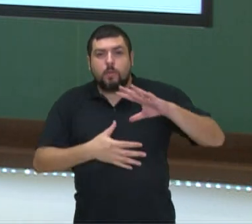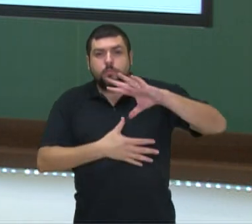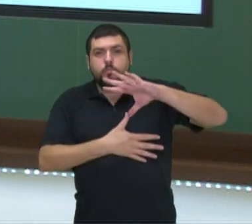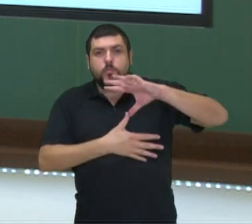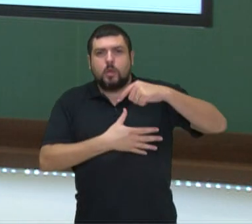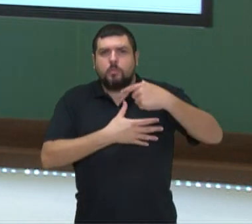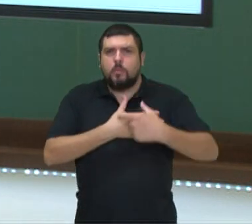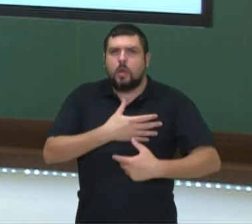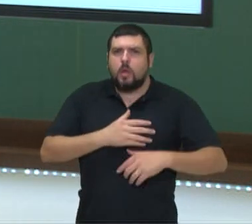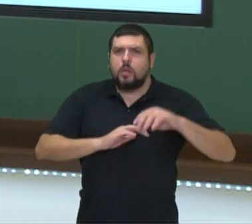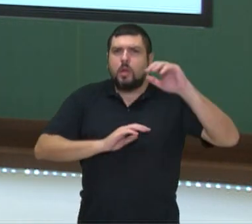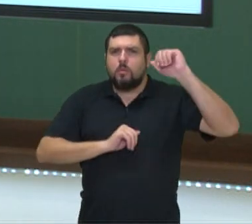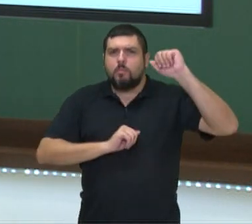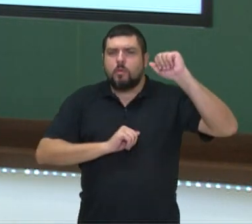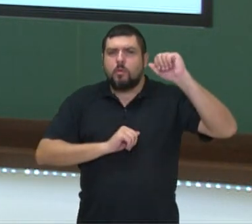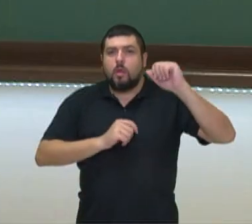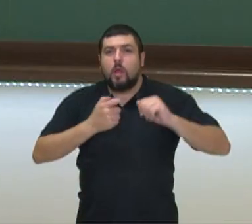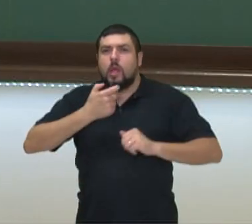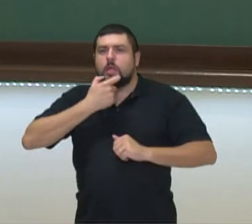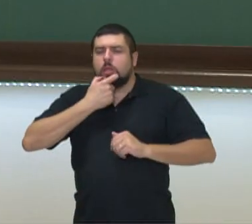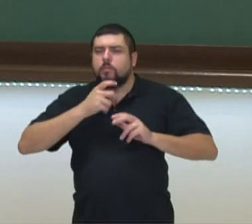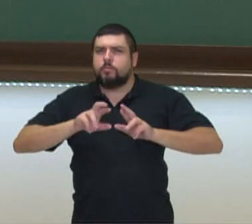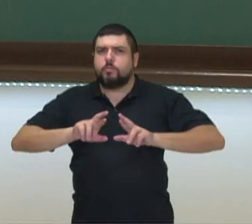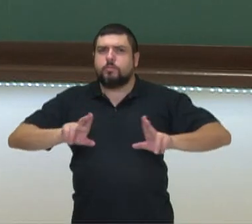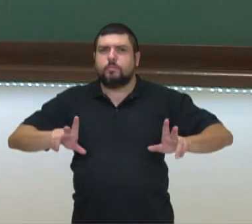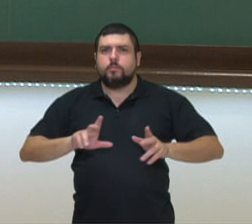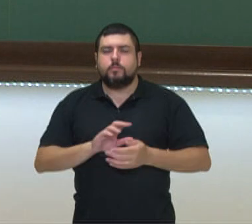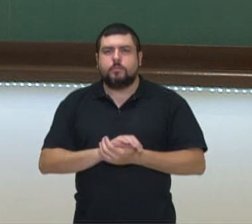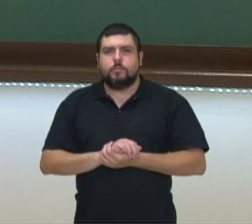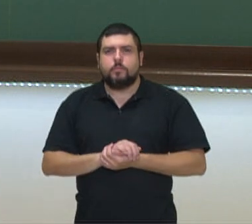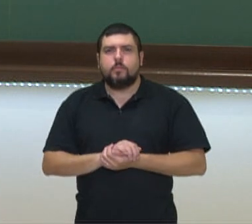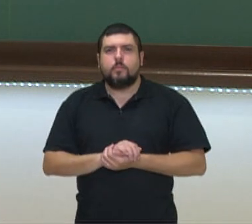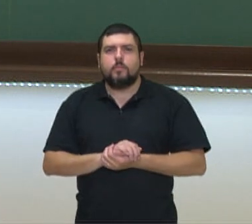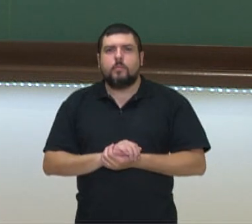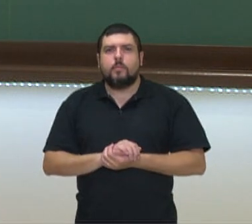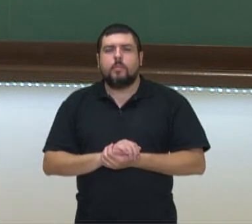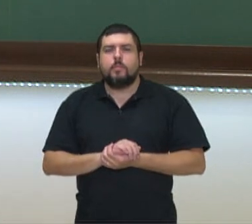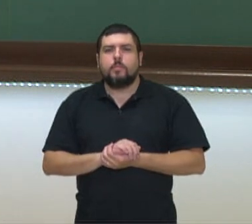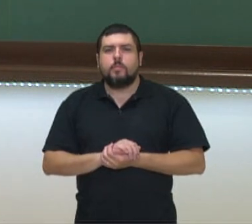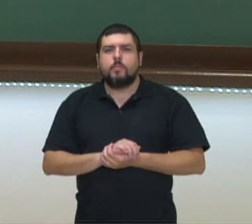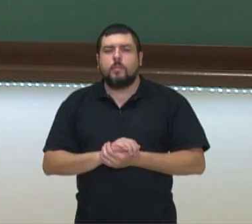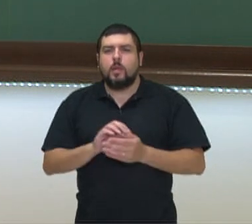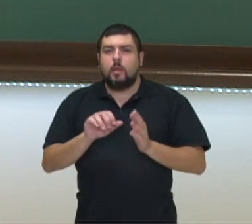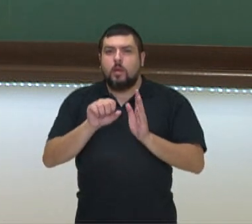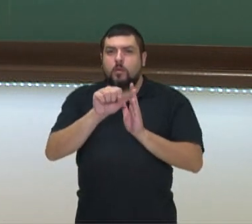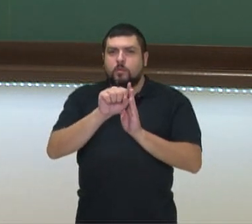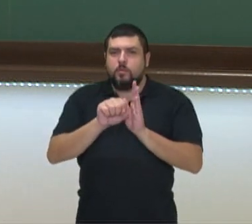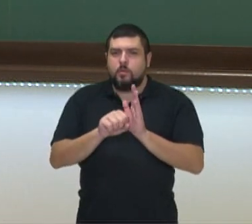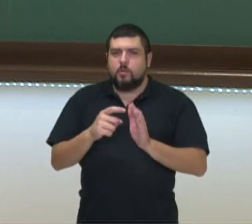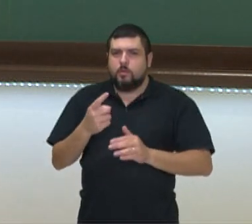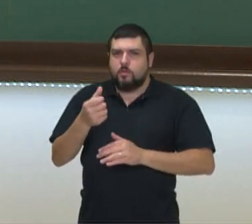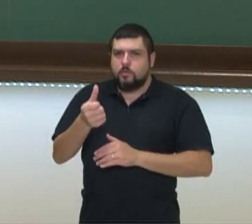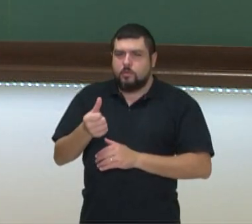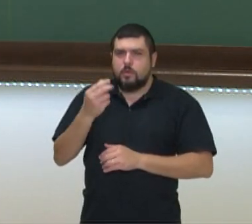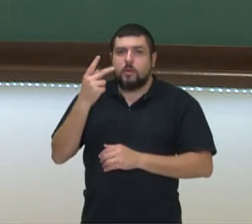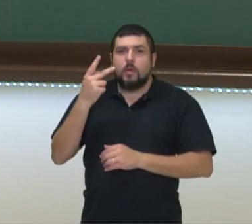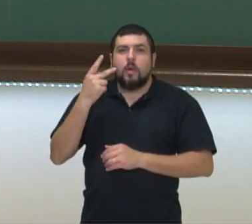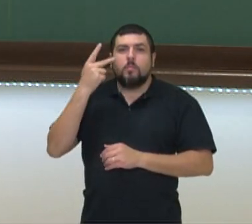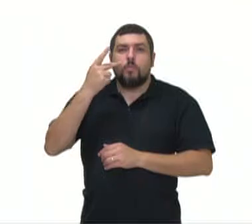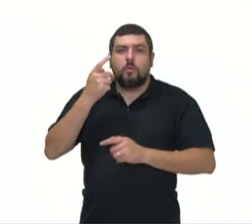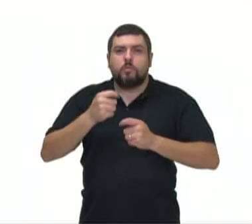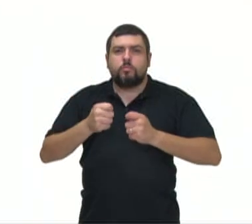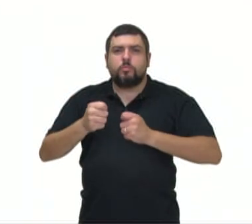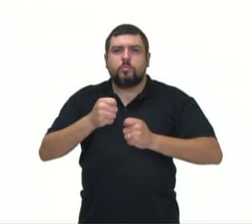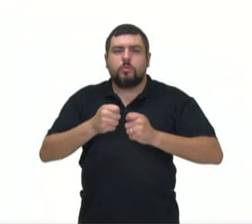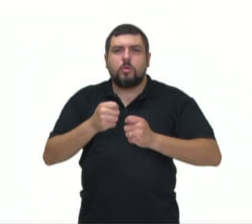a portuguesa, né? Então aqui, pessoal, a política econômica do século XVI, a política vigente, né, era